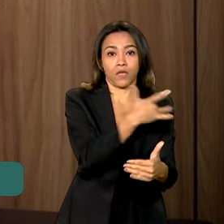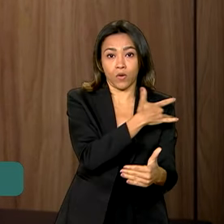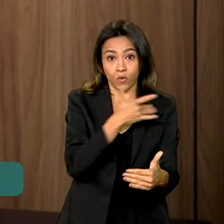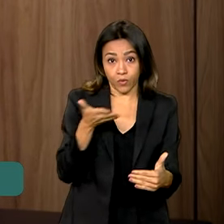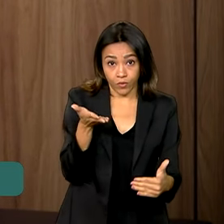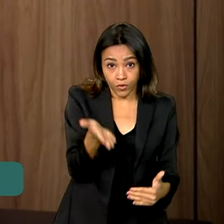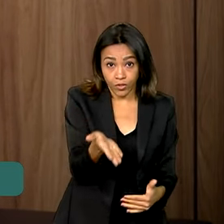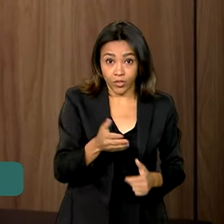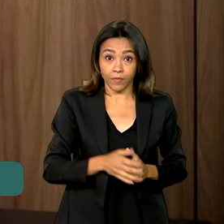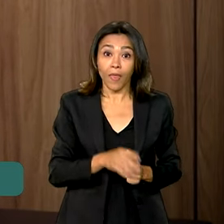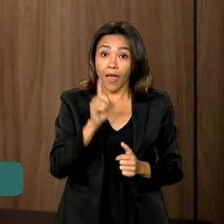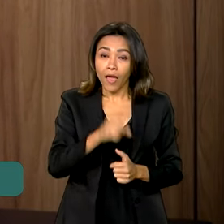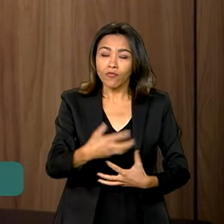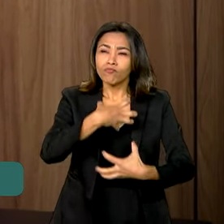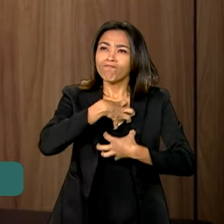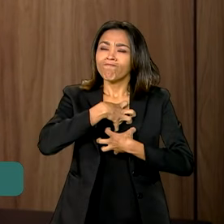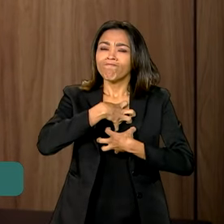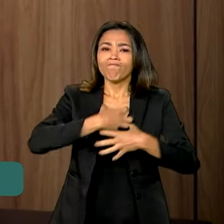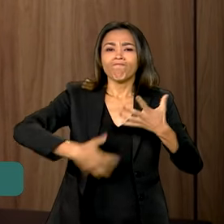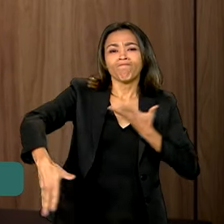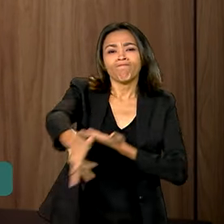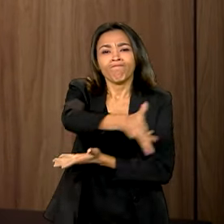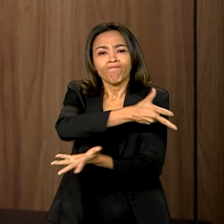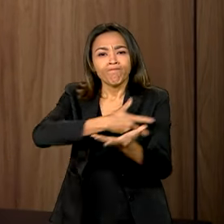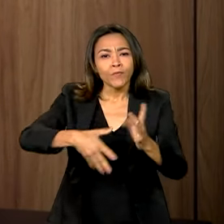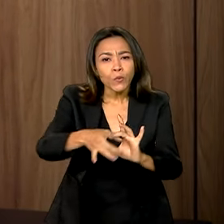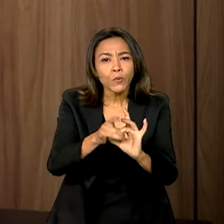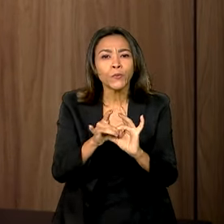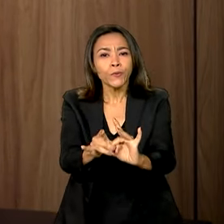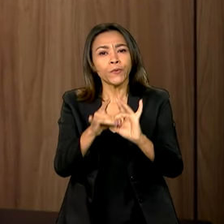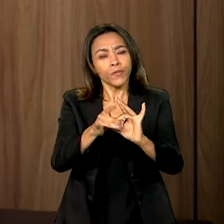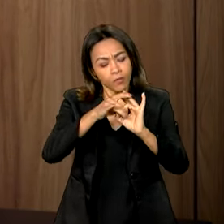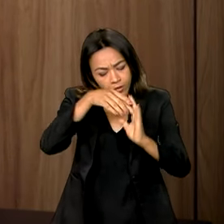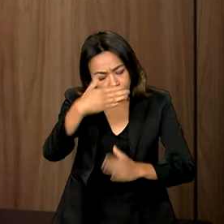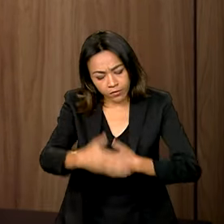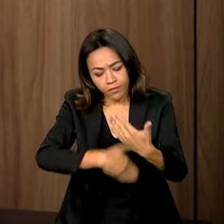sentimento da união e reconstrução que faz o Brasil avançar.